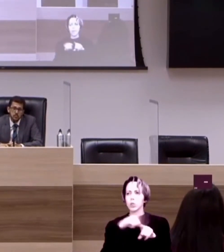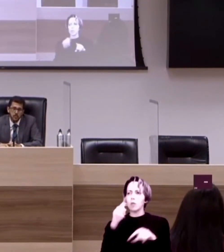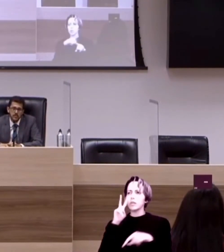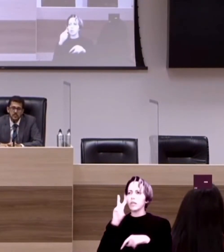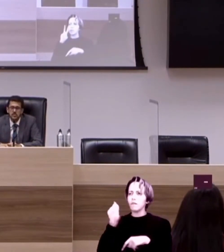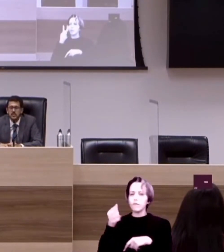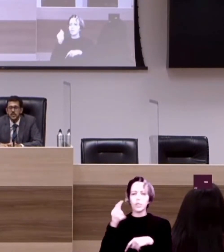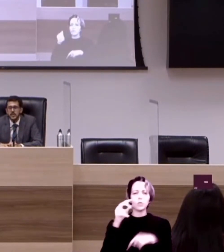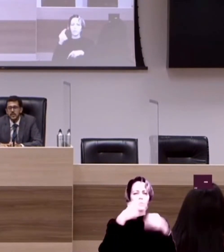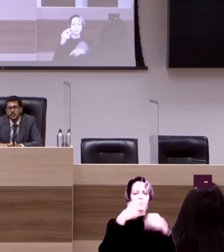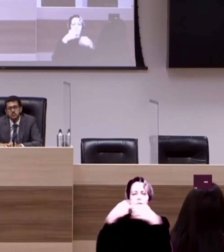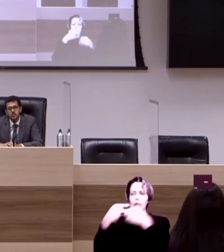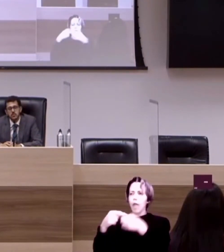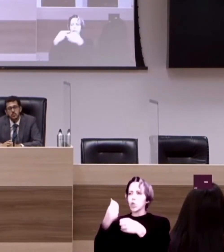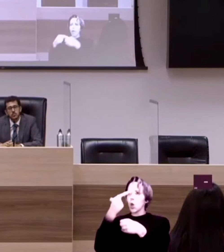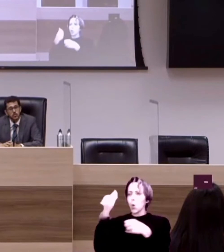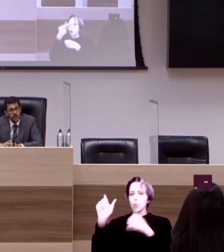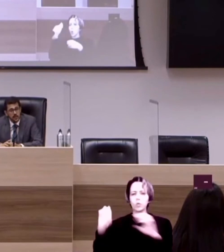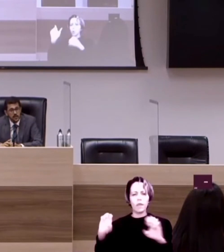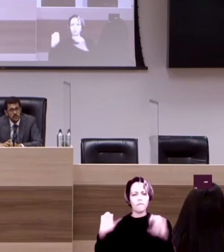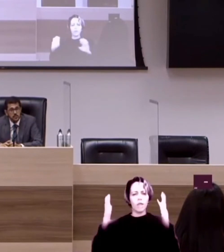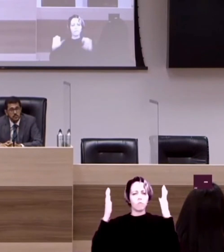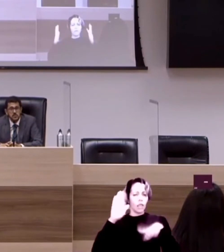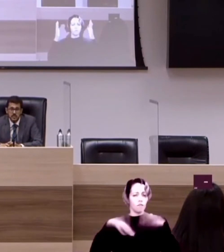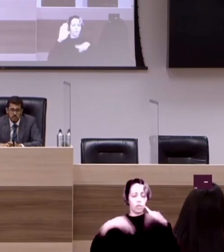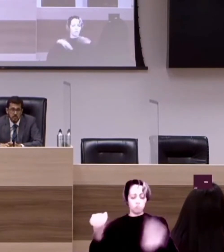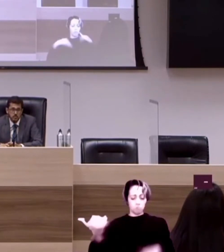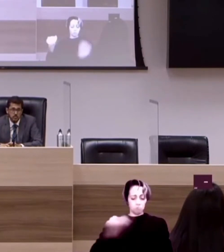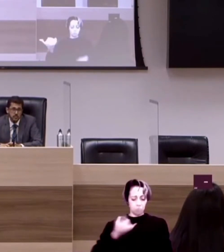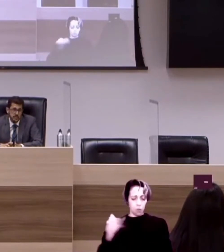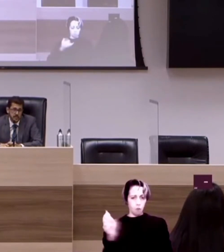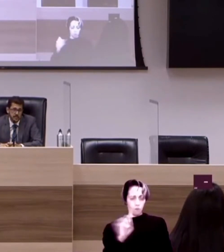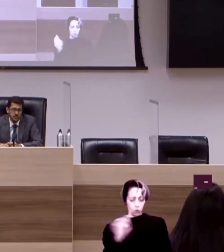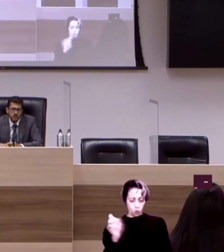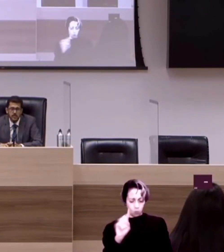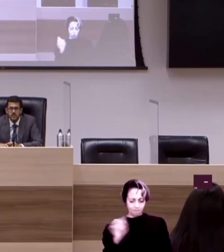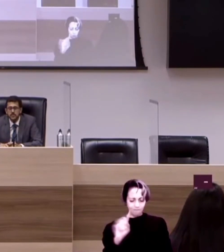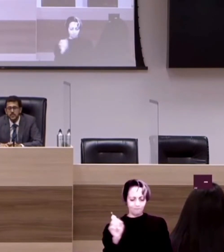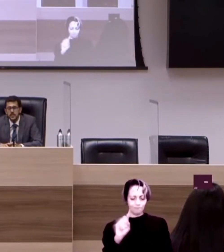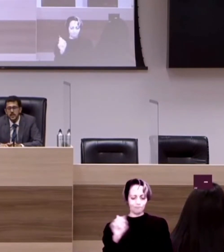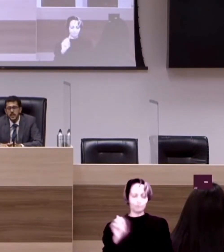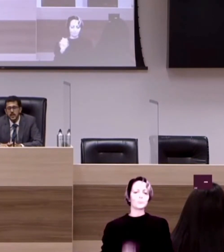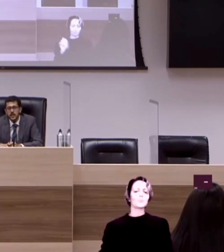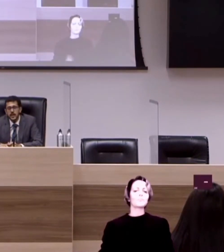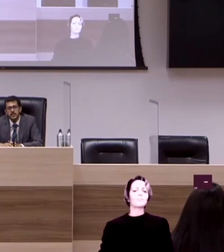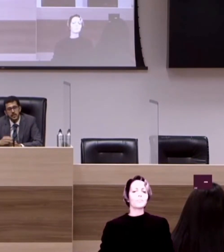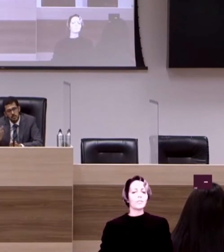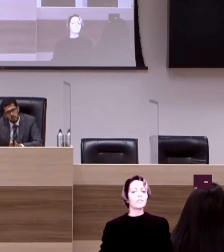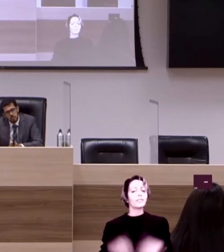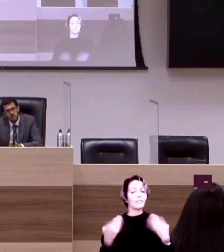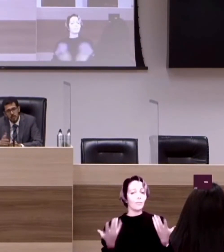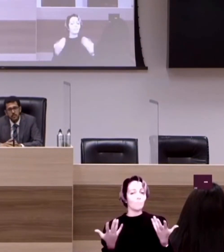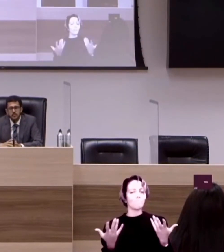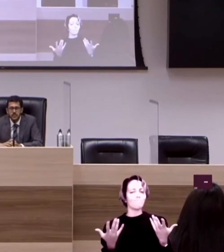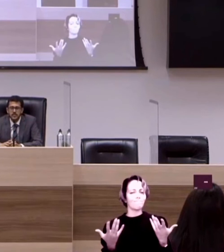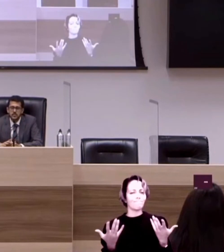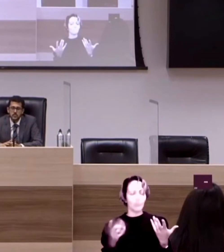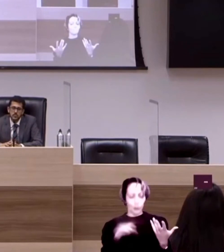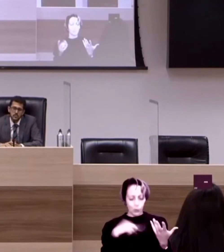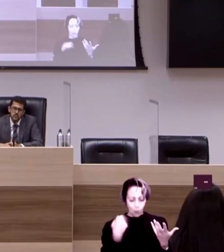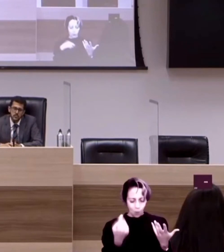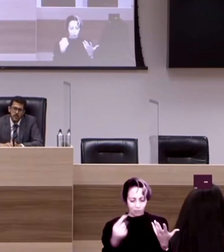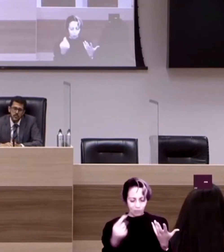atuação mais próxima não só de comer orientativo Nós também de como fiscalizatório é e temos o telefone